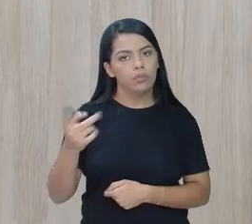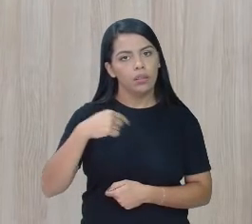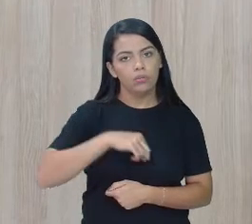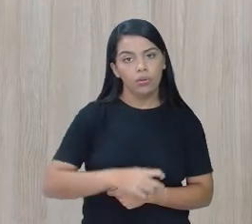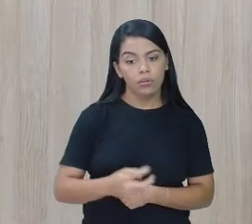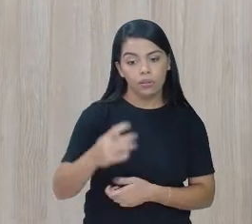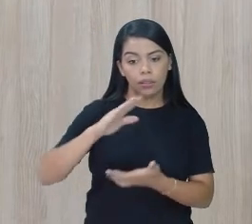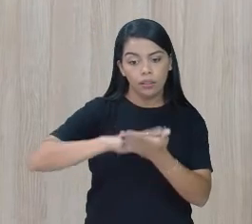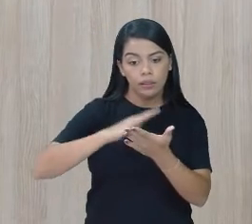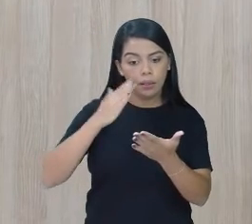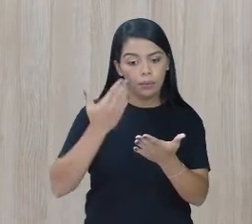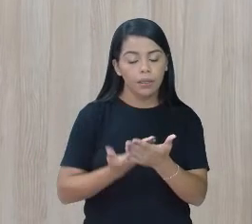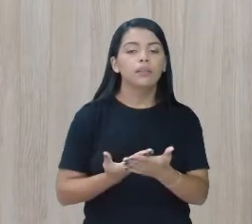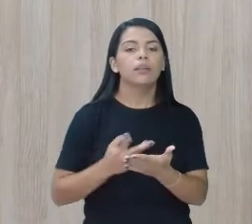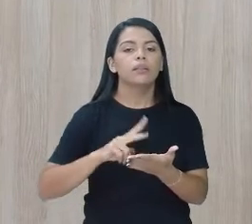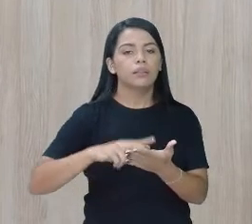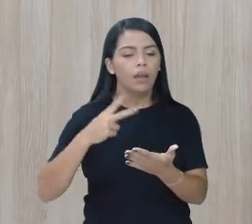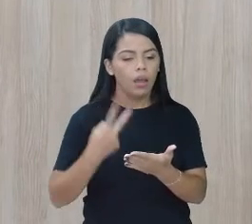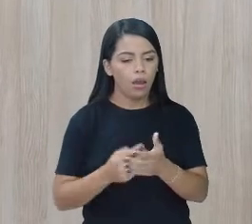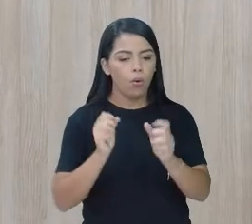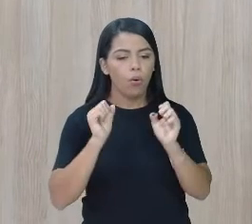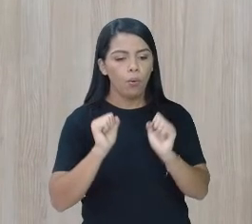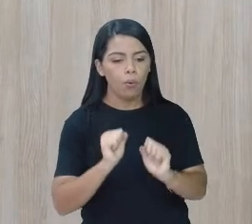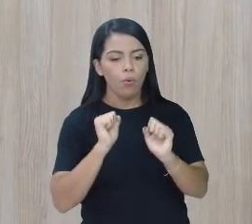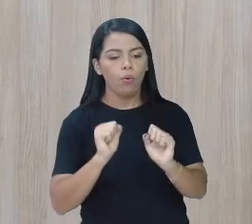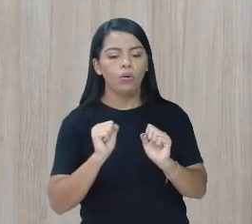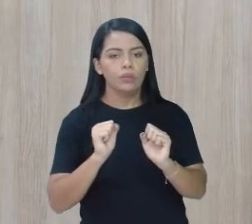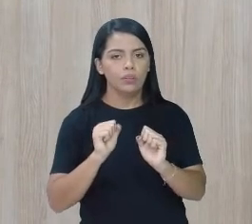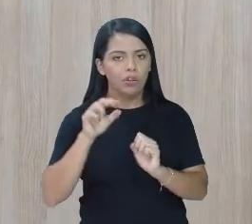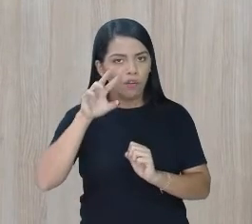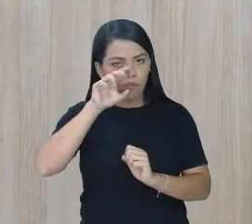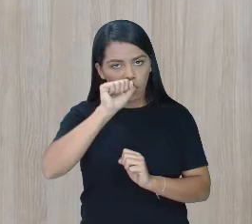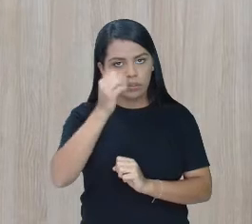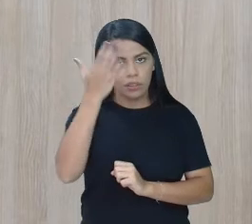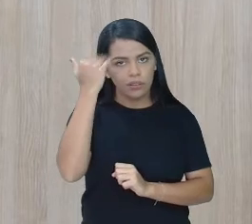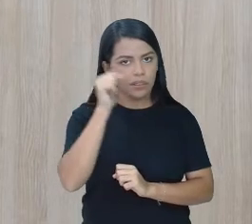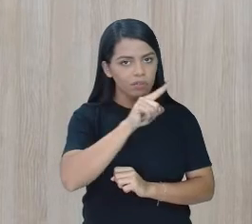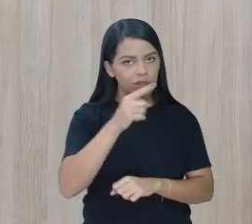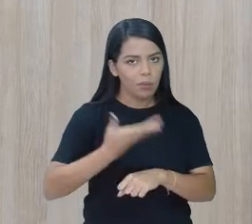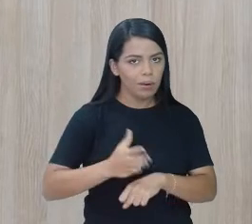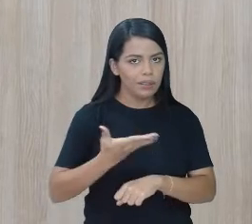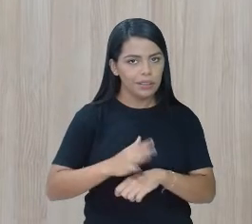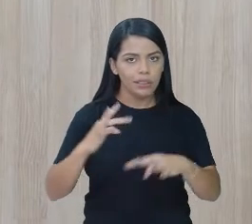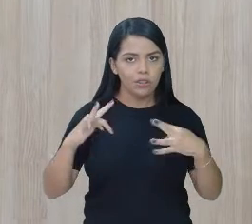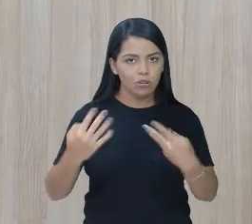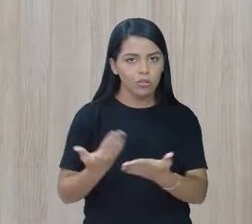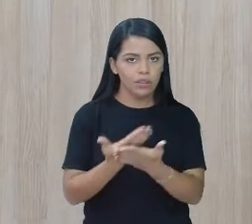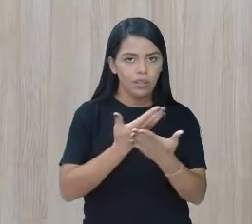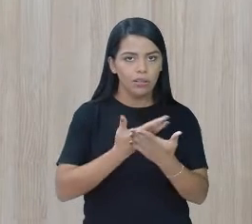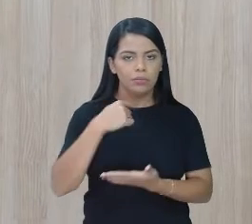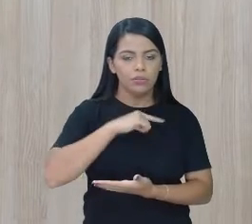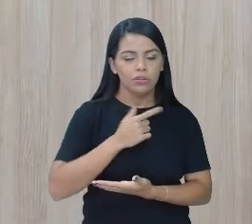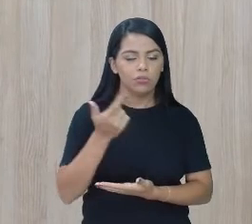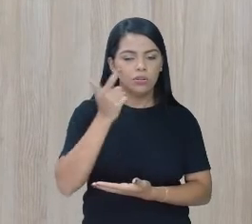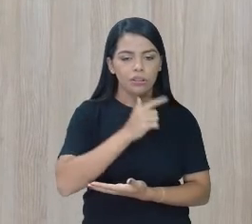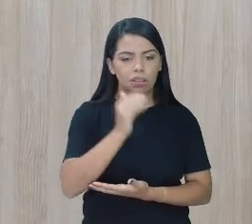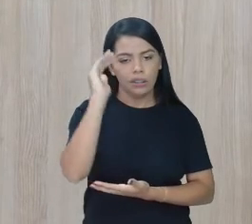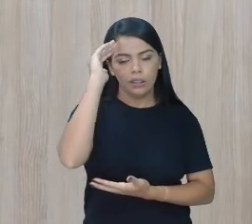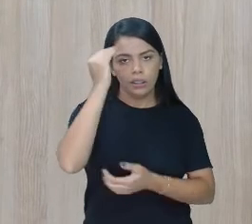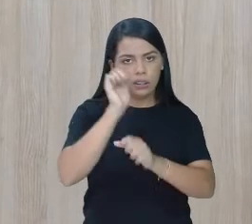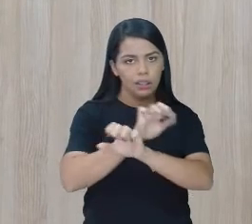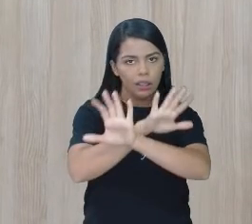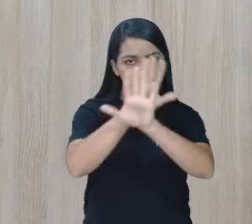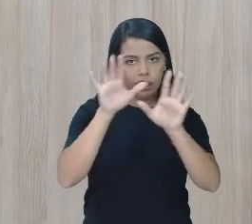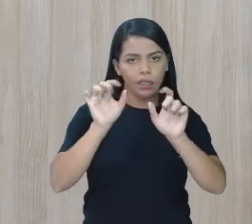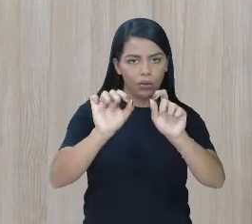nossa interpretação potente aí, que eu sei que vocês estão praticando em todas as aulas, para entender essas questões